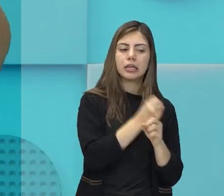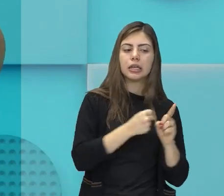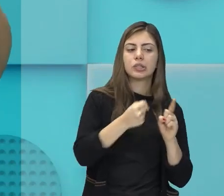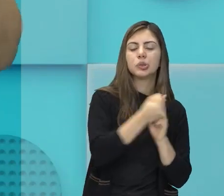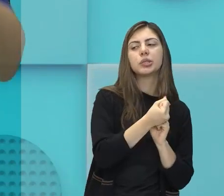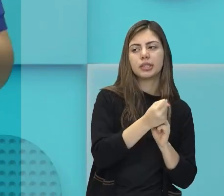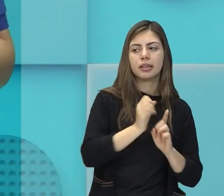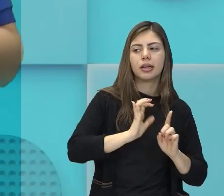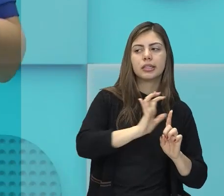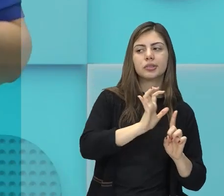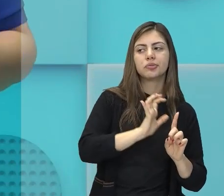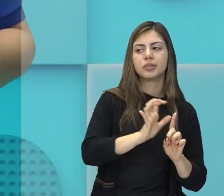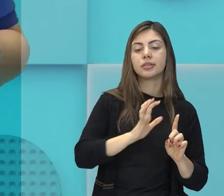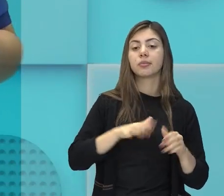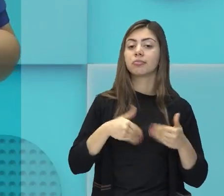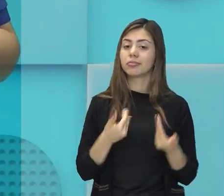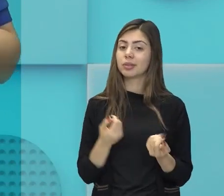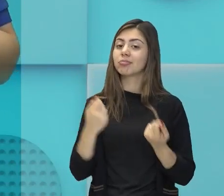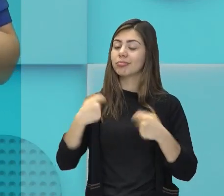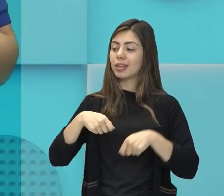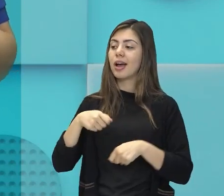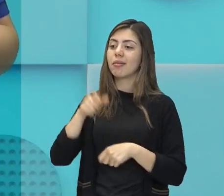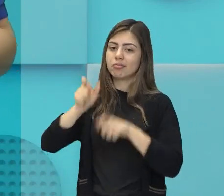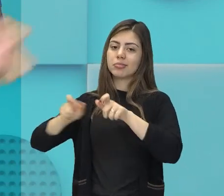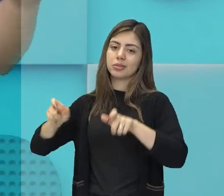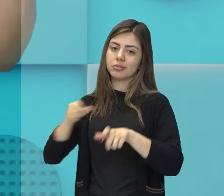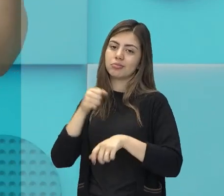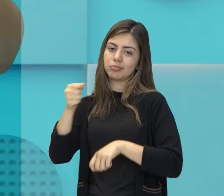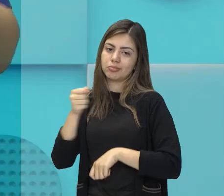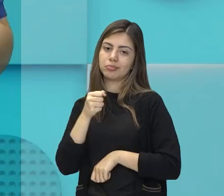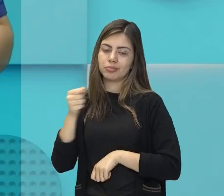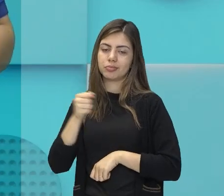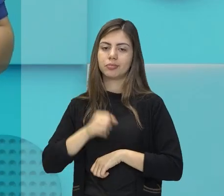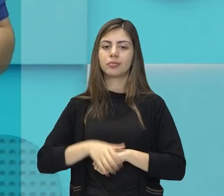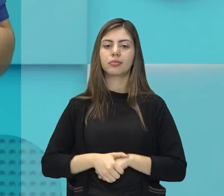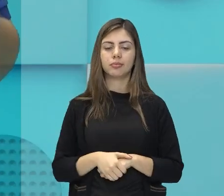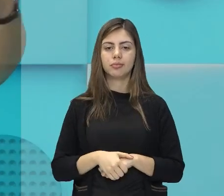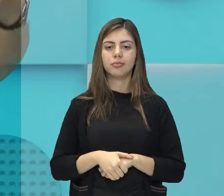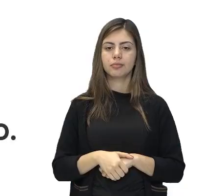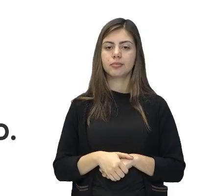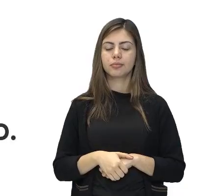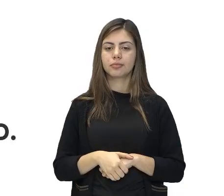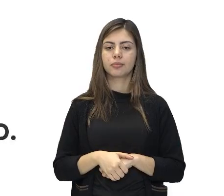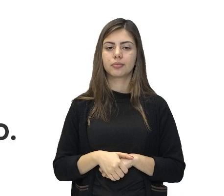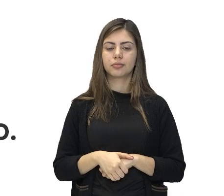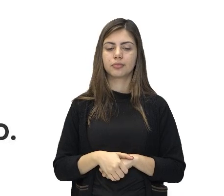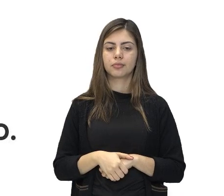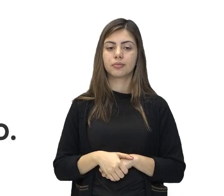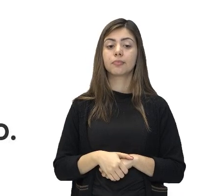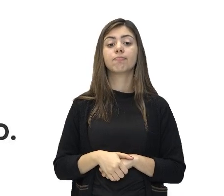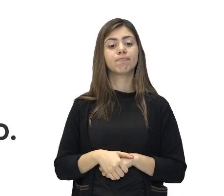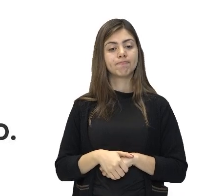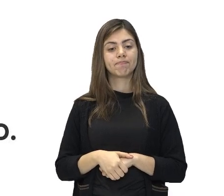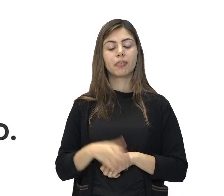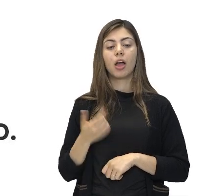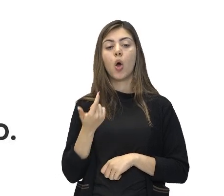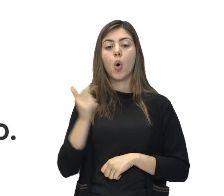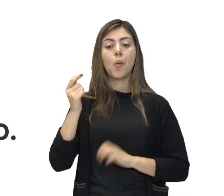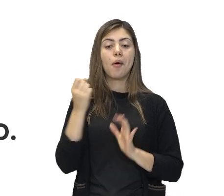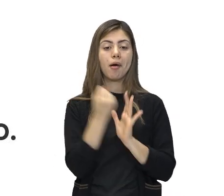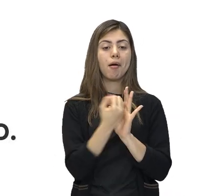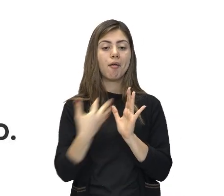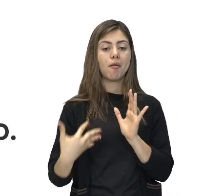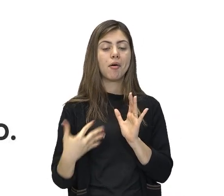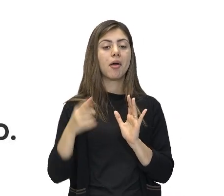importante, a gente pode também entrevistar essas pessoas. E um outro elemento, um outro critério que eu posso sinalizar